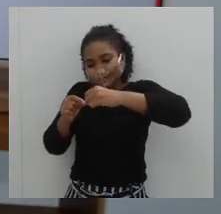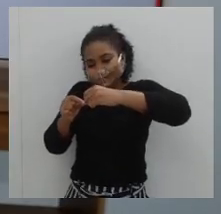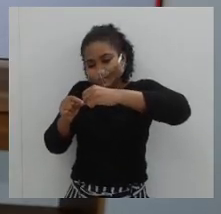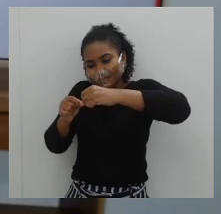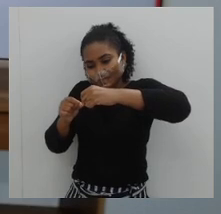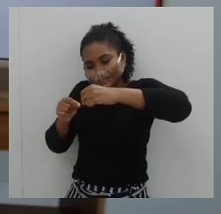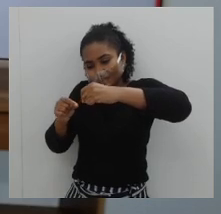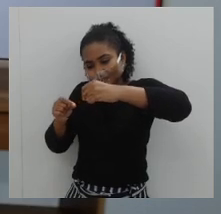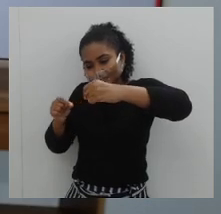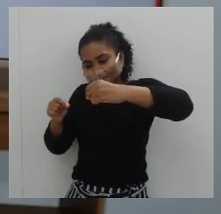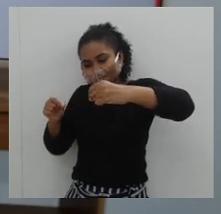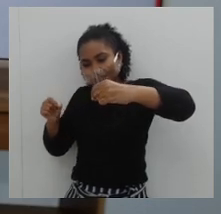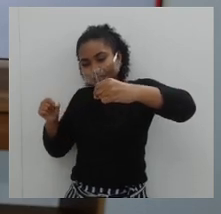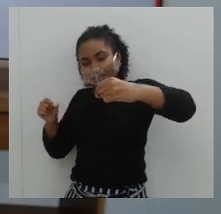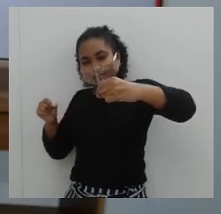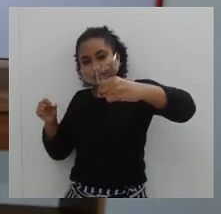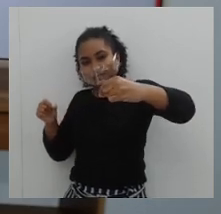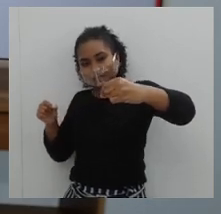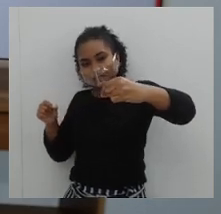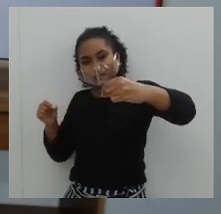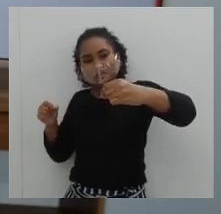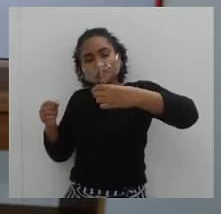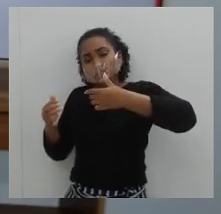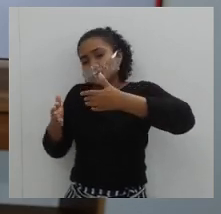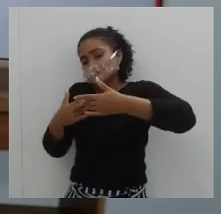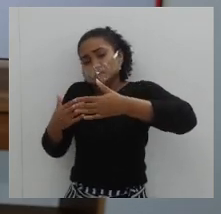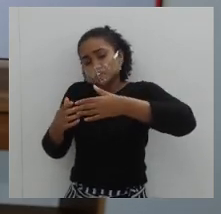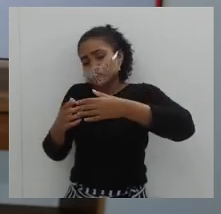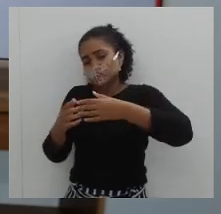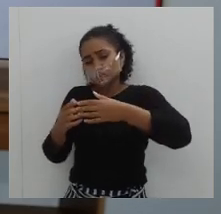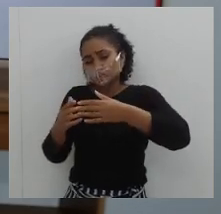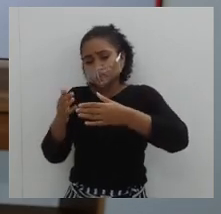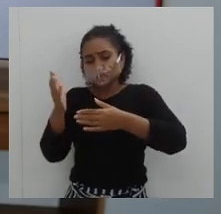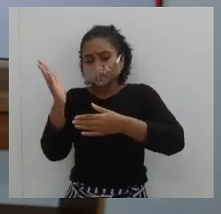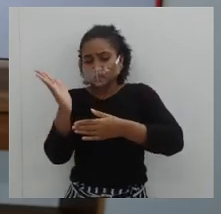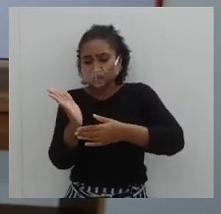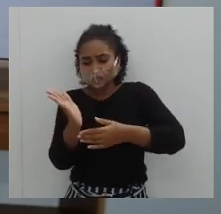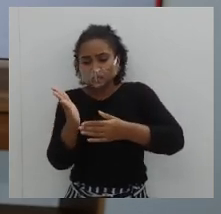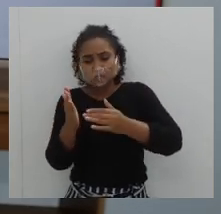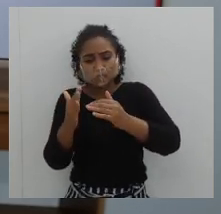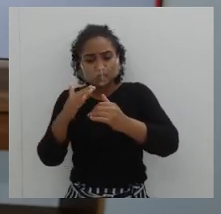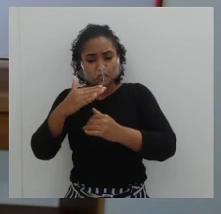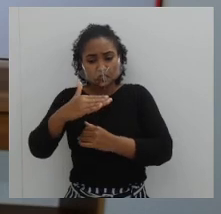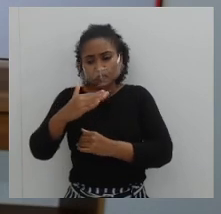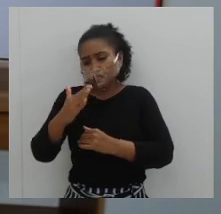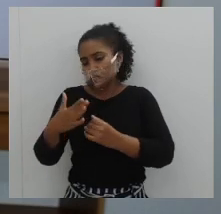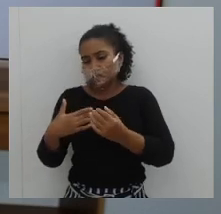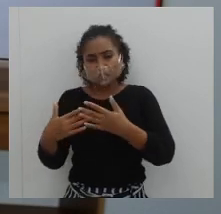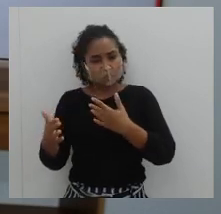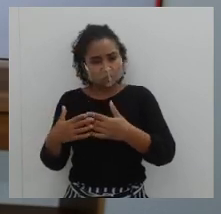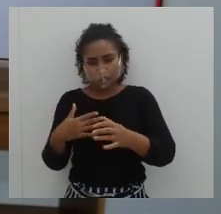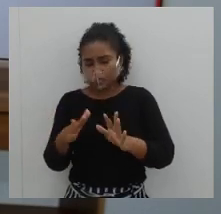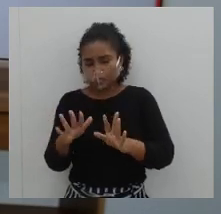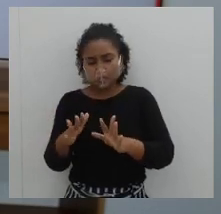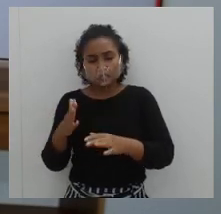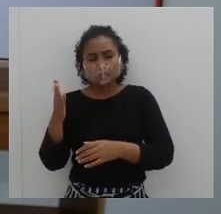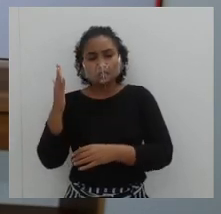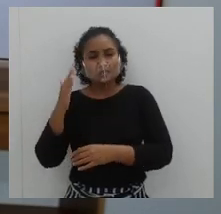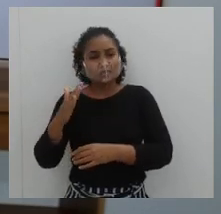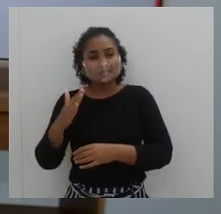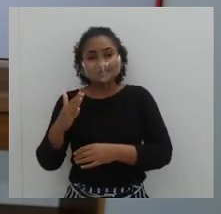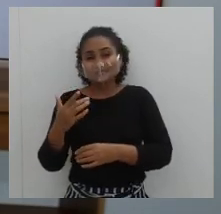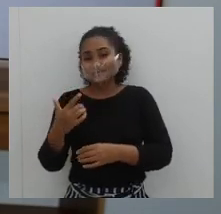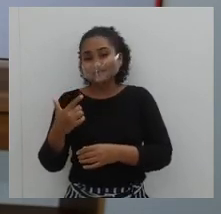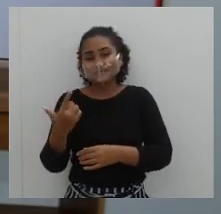dentro do poliedro, qualquer posição que eu colocar essa reta furando o poliedro, eu não vou ter